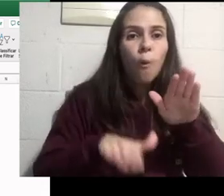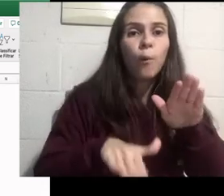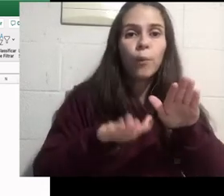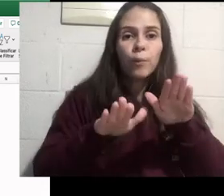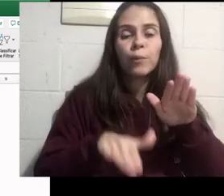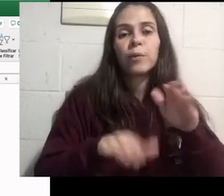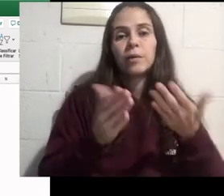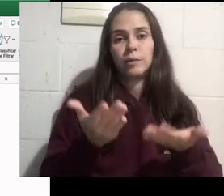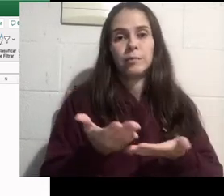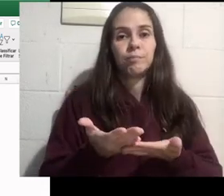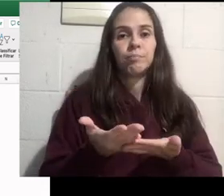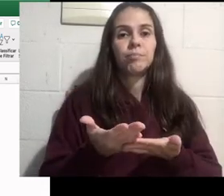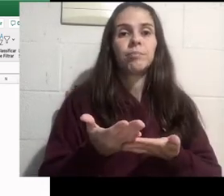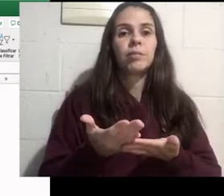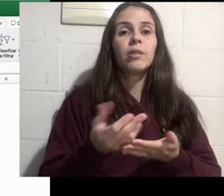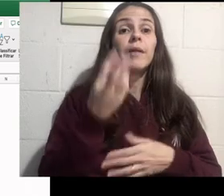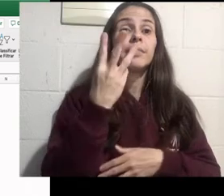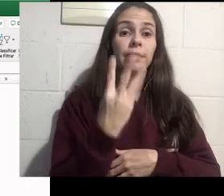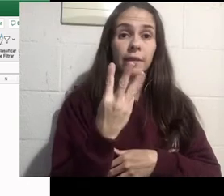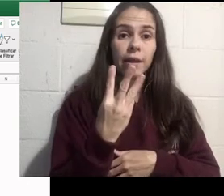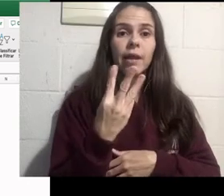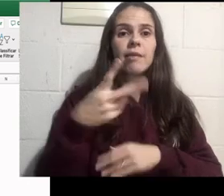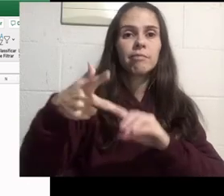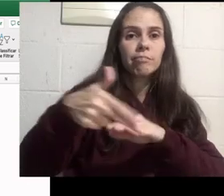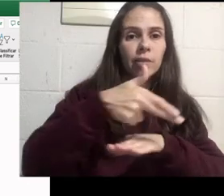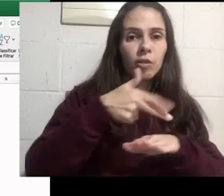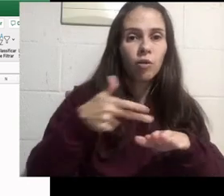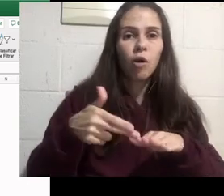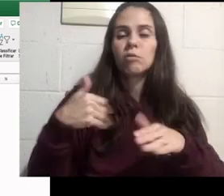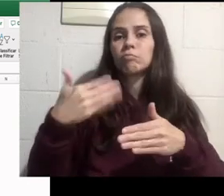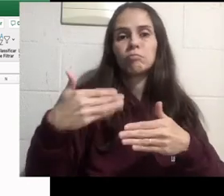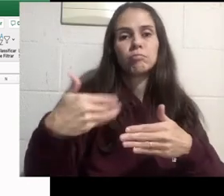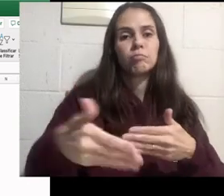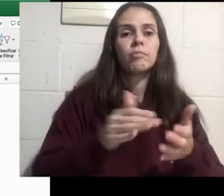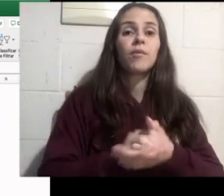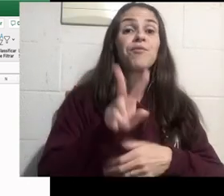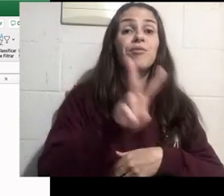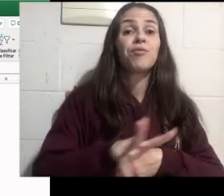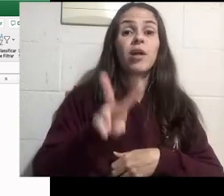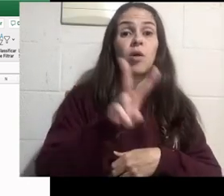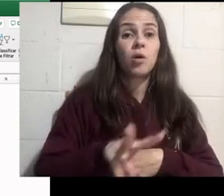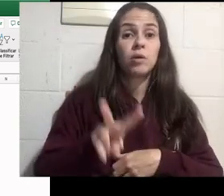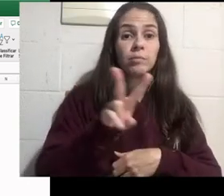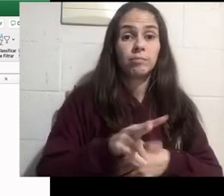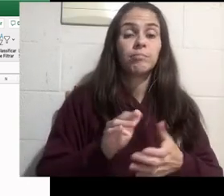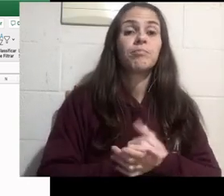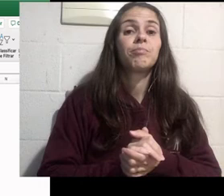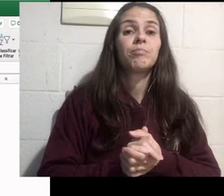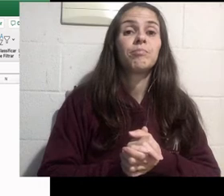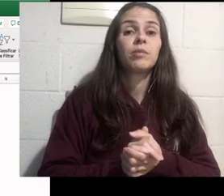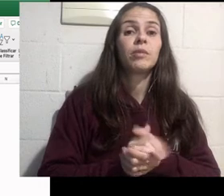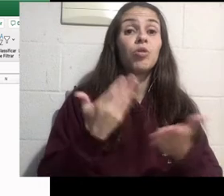2 unidades de máquina de costura, 3 unidades de tesouras e assim por diante. O valor unitário, então